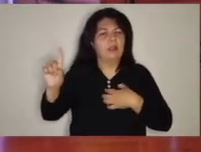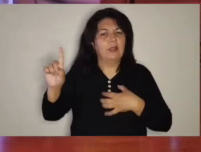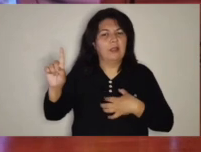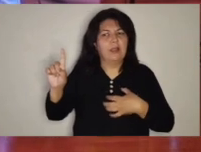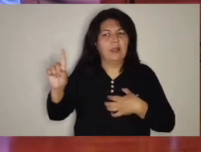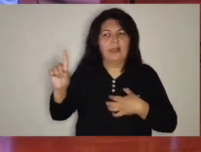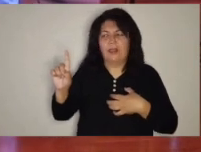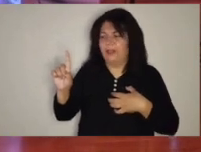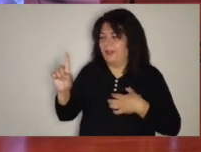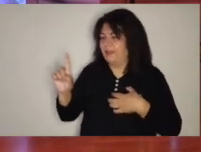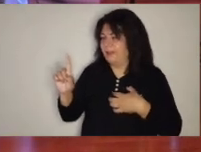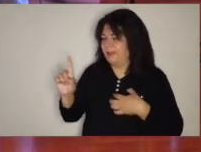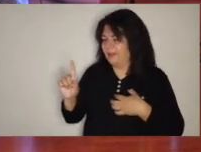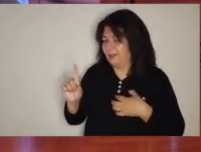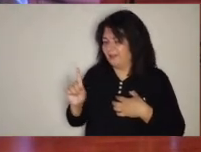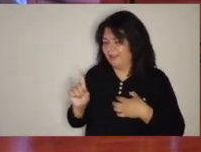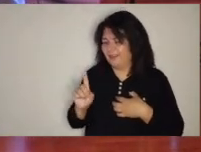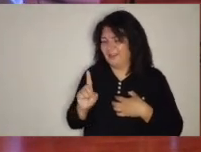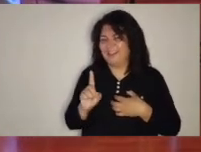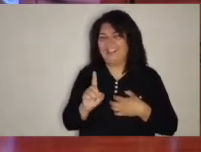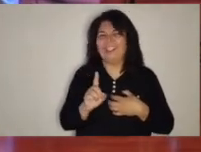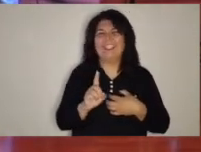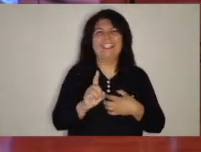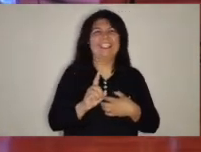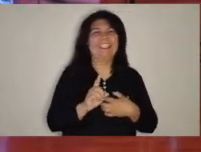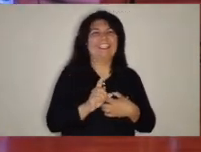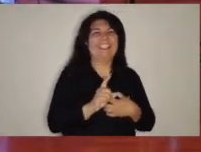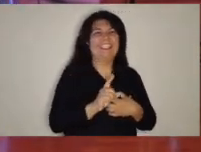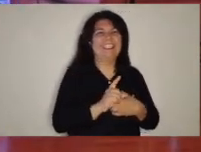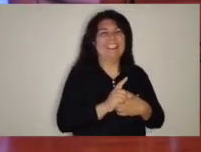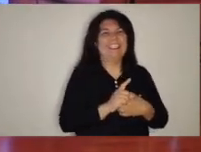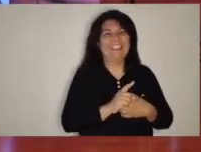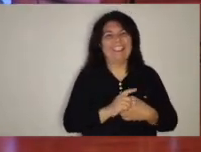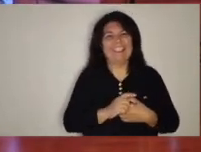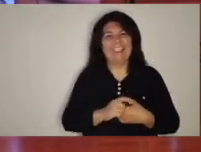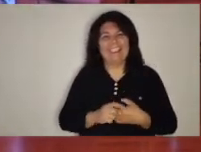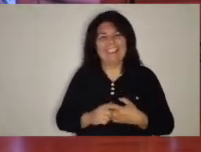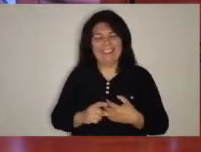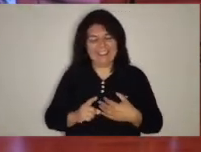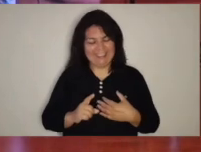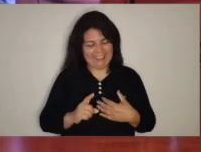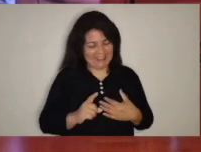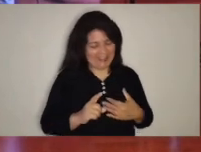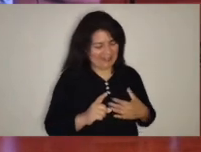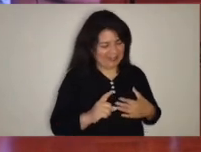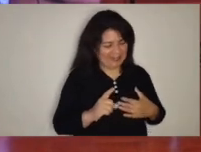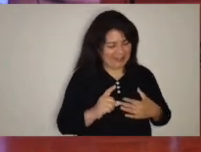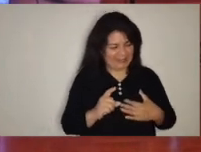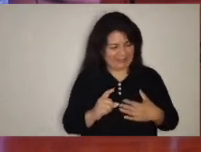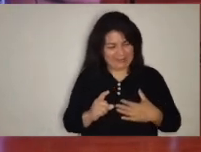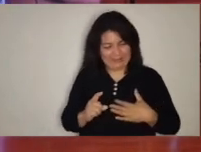passos em direção à porta.